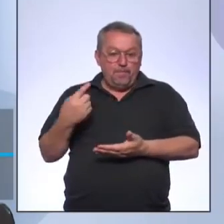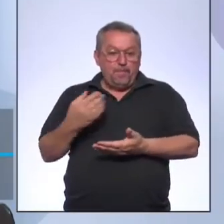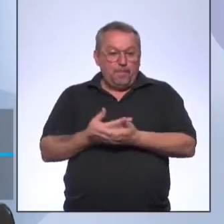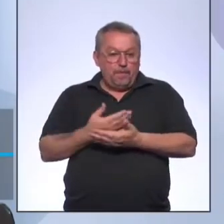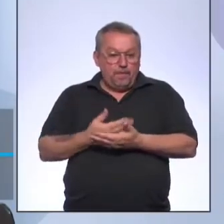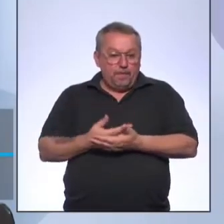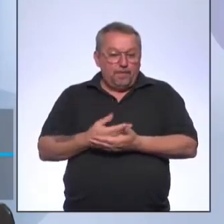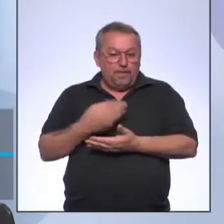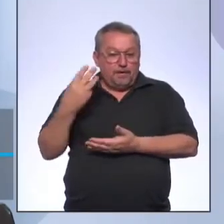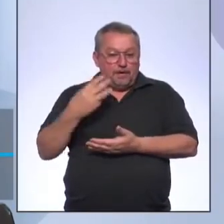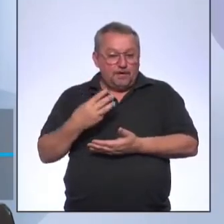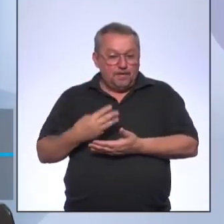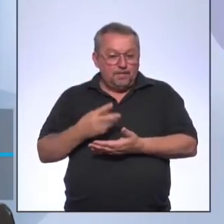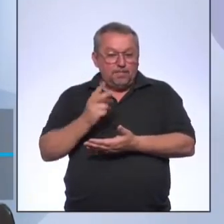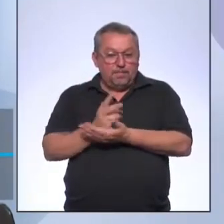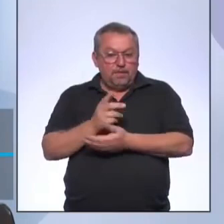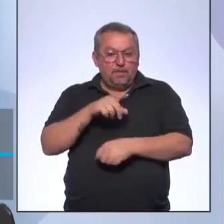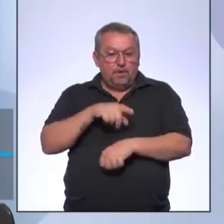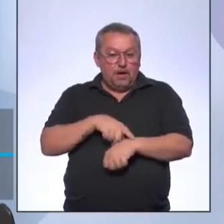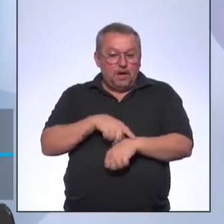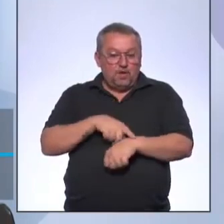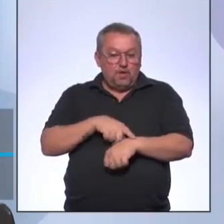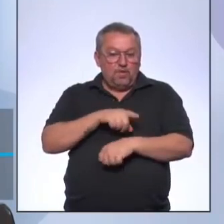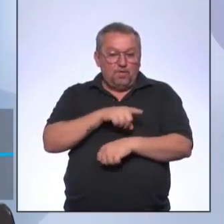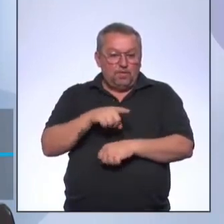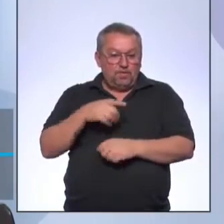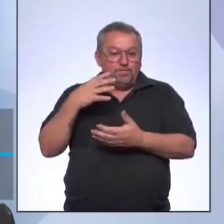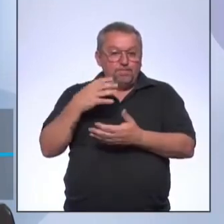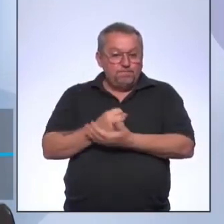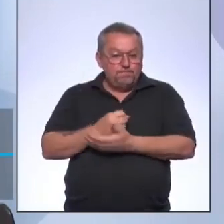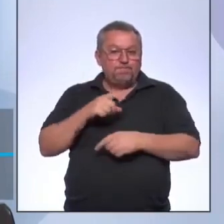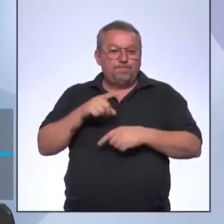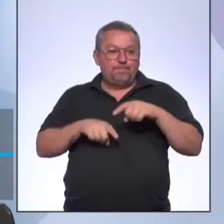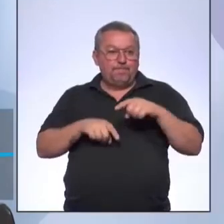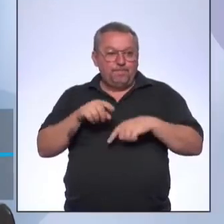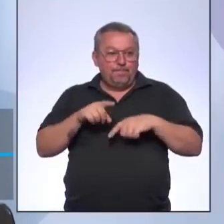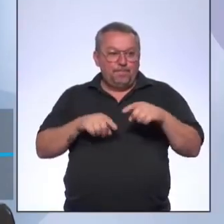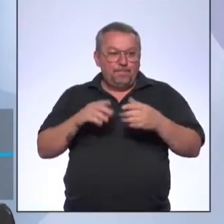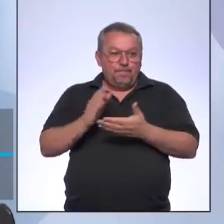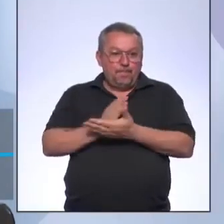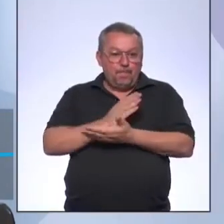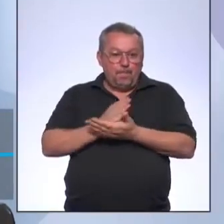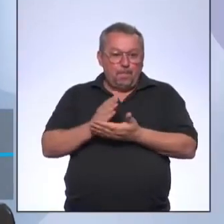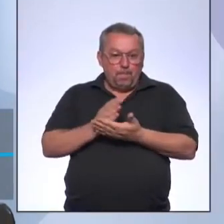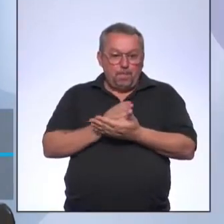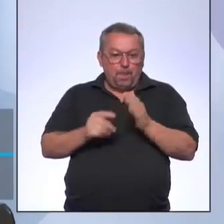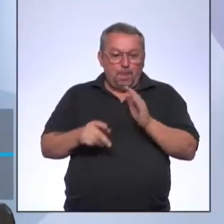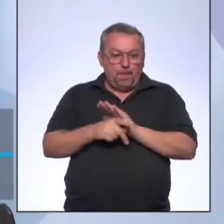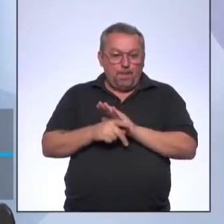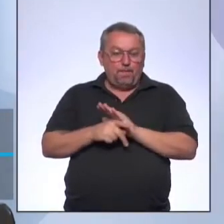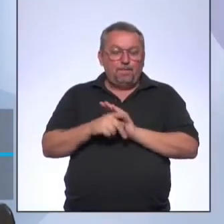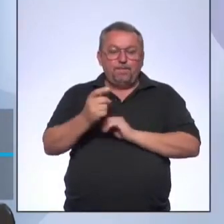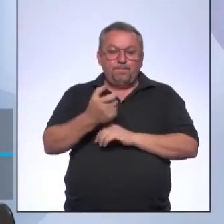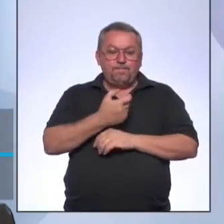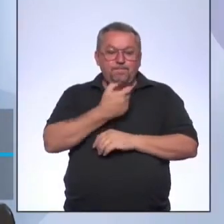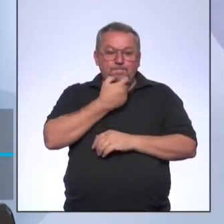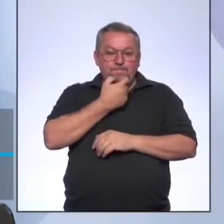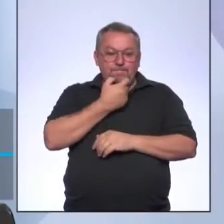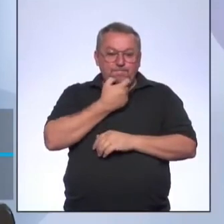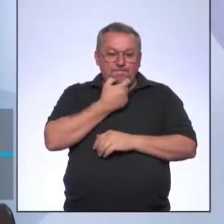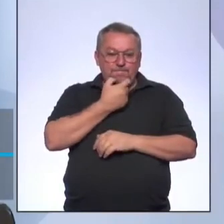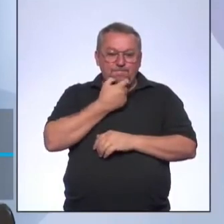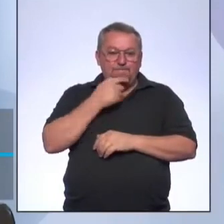de terça-feira, neste mesmo horário. Vocês peguem lá o seu material, separam uma parte do caderno de inglês, né, da